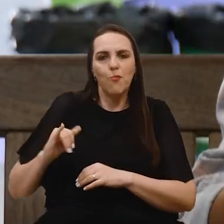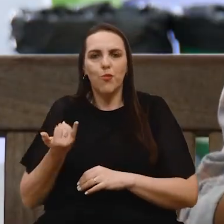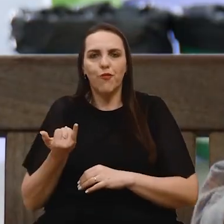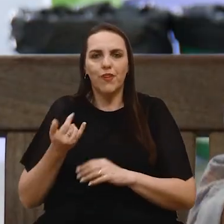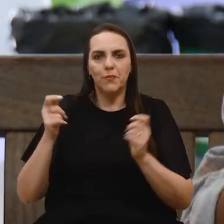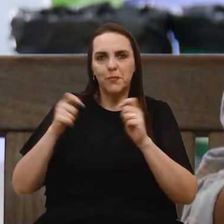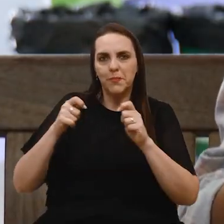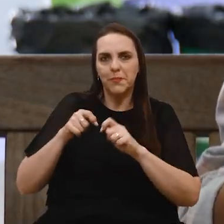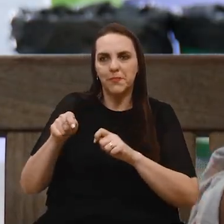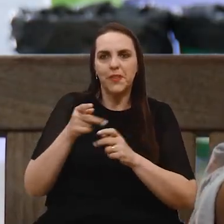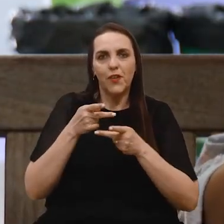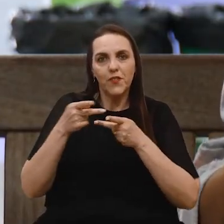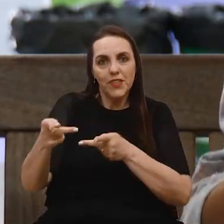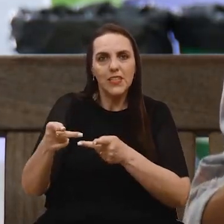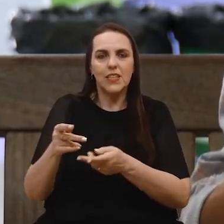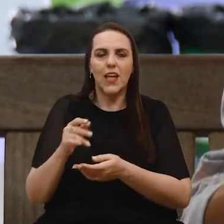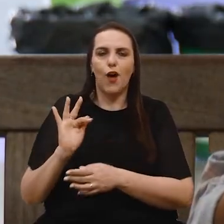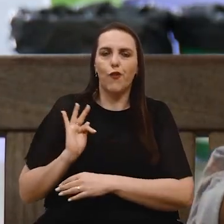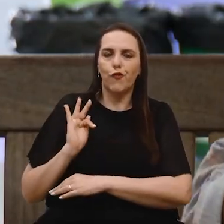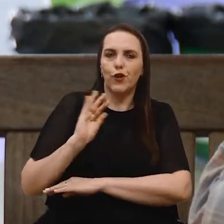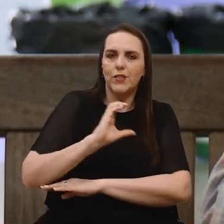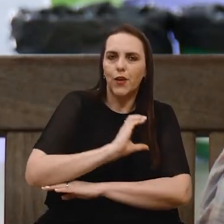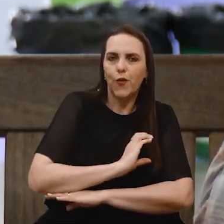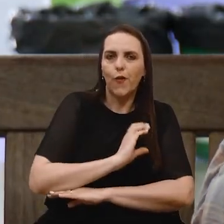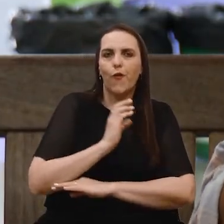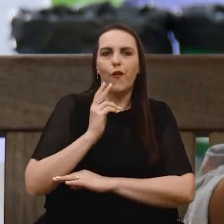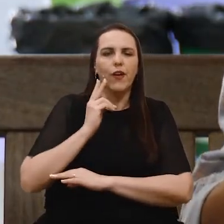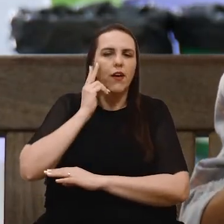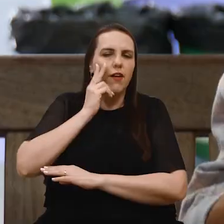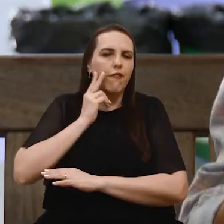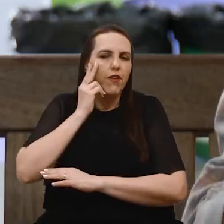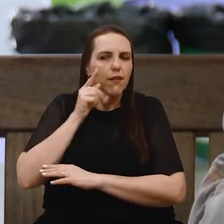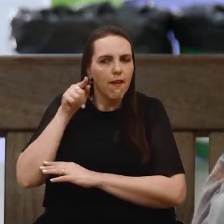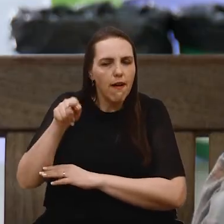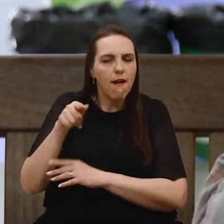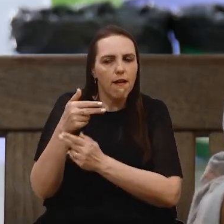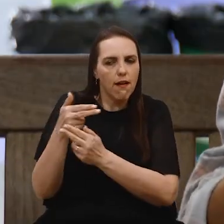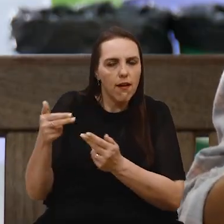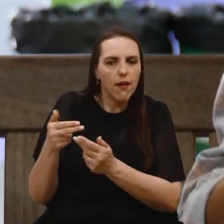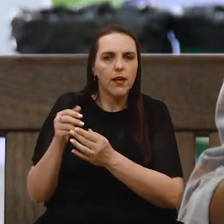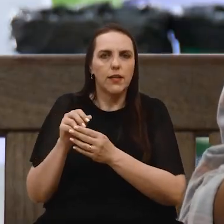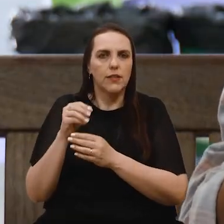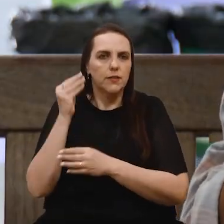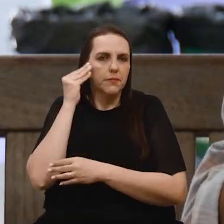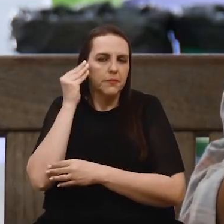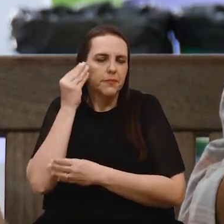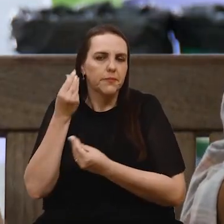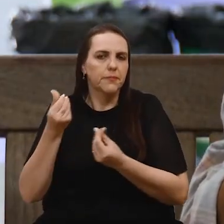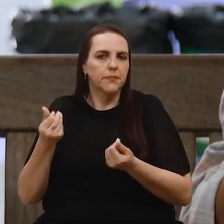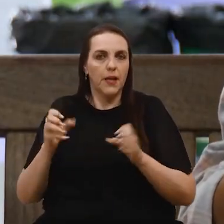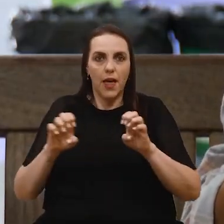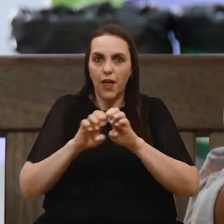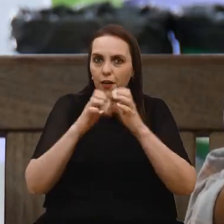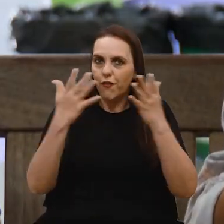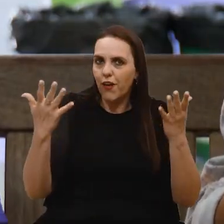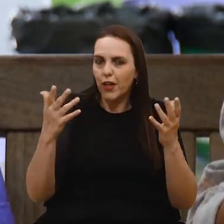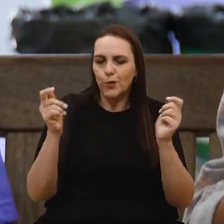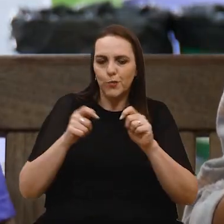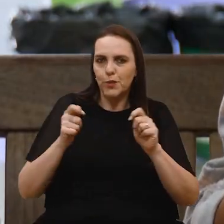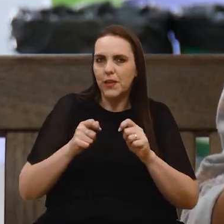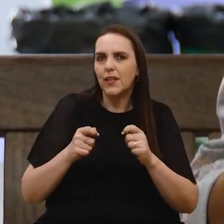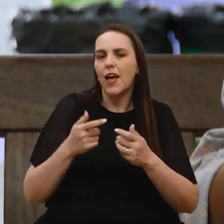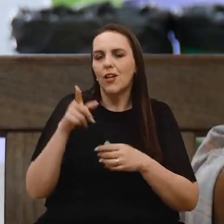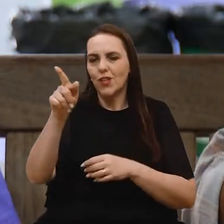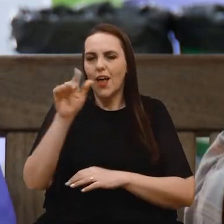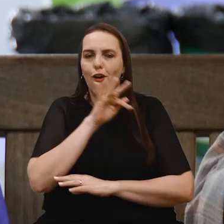a possibilidade de visitar, por exemplo, Flores da Cunha, a vinícola em Flores da Cunha, algum evento,